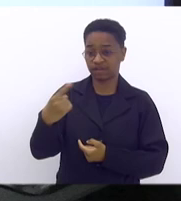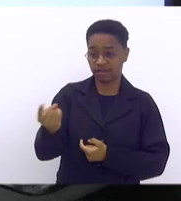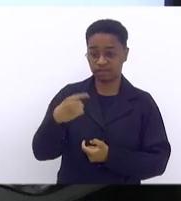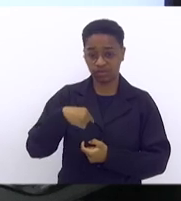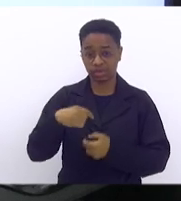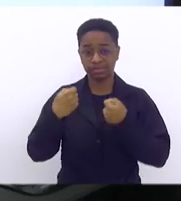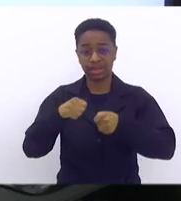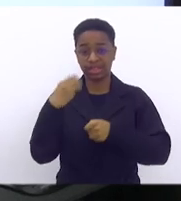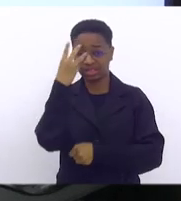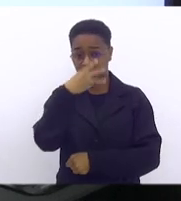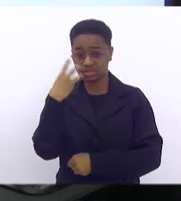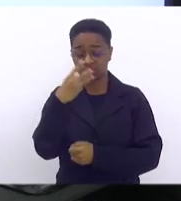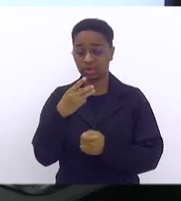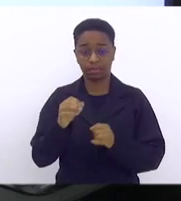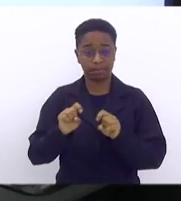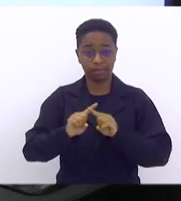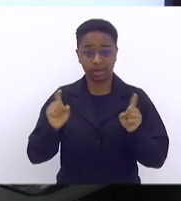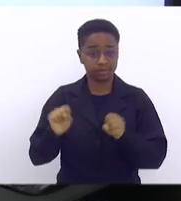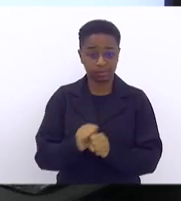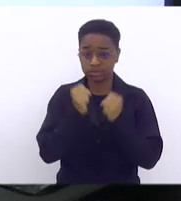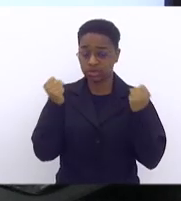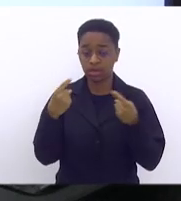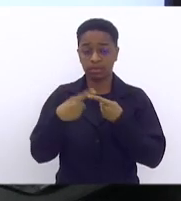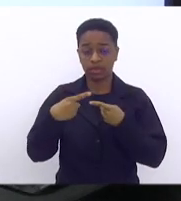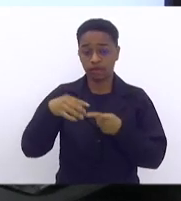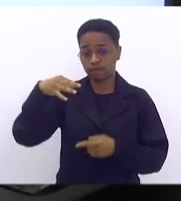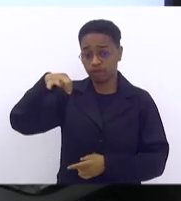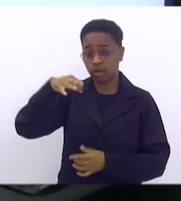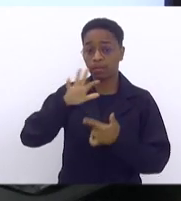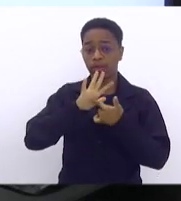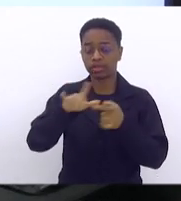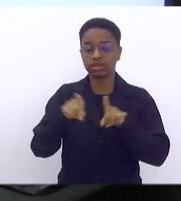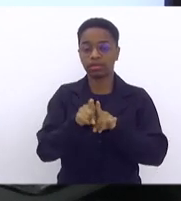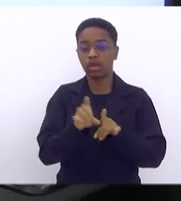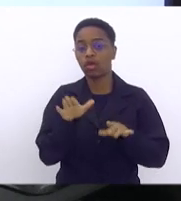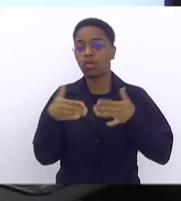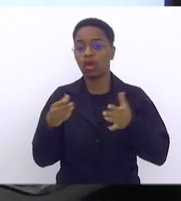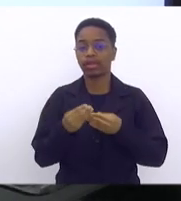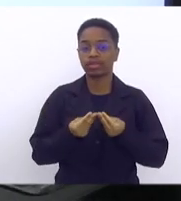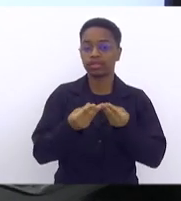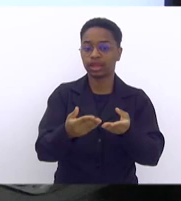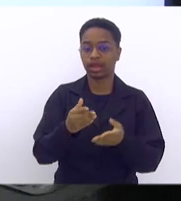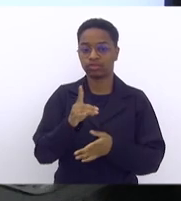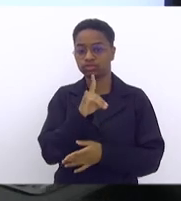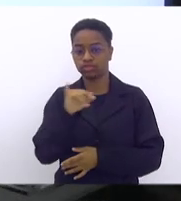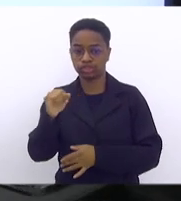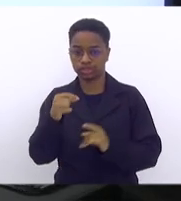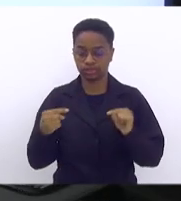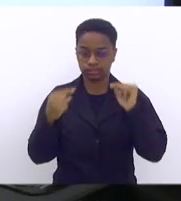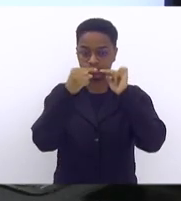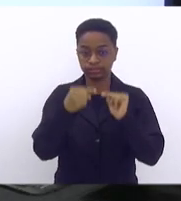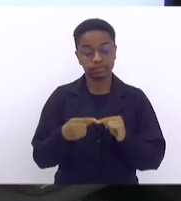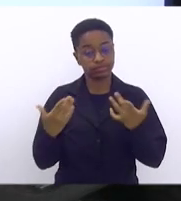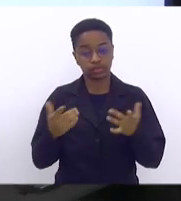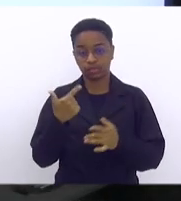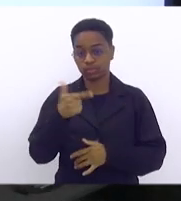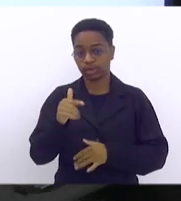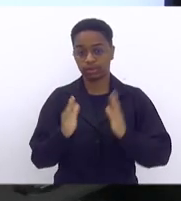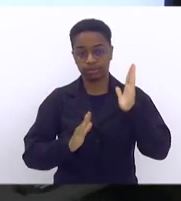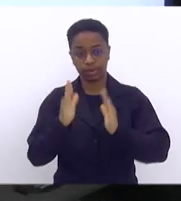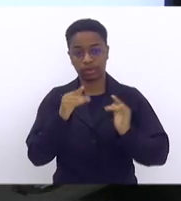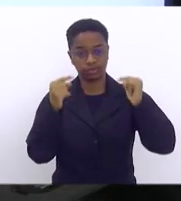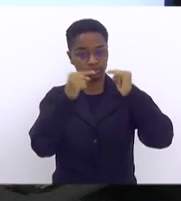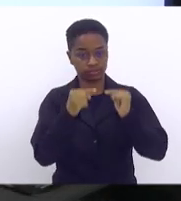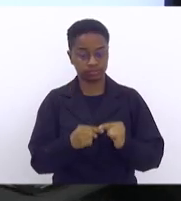seria impossível, porque na folha de ponto mostrava também as entregas que ele tinha feito no dia, né? Então, não seria um intervalo plausível. Mas, mesmo assim,